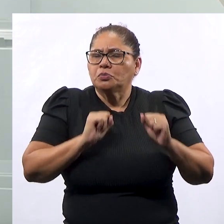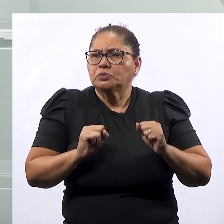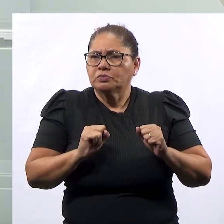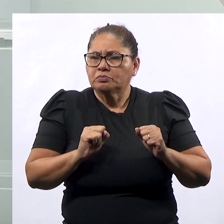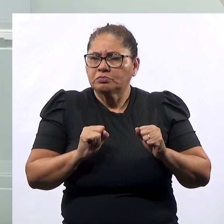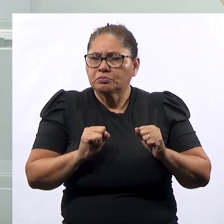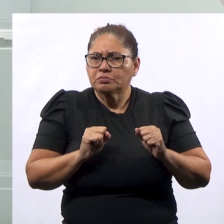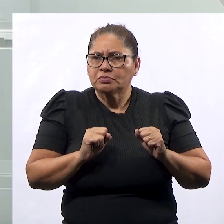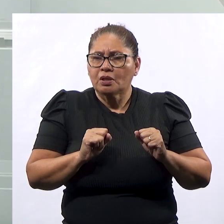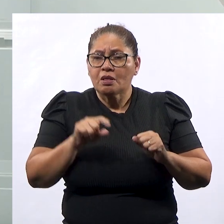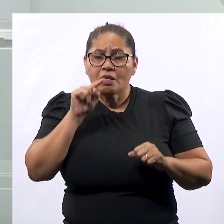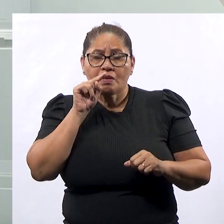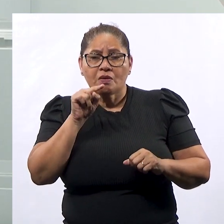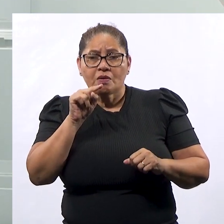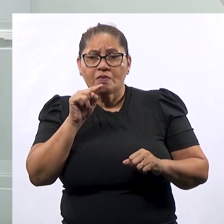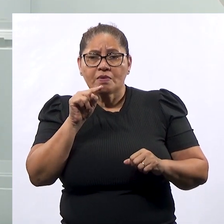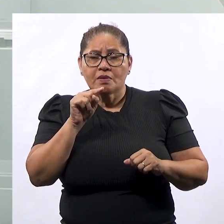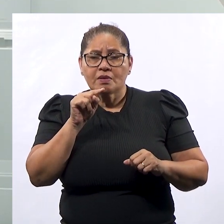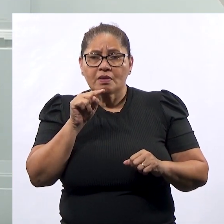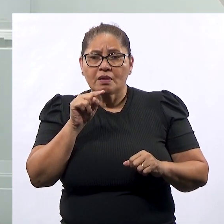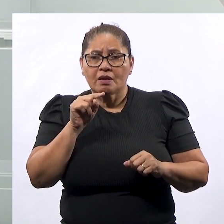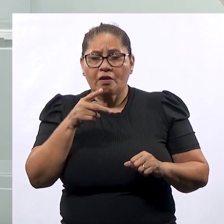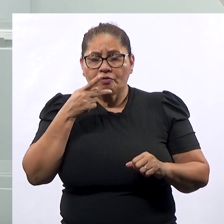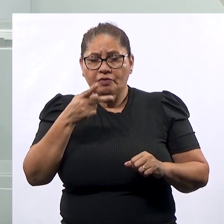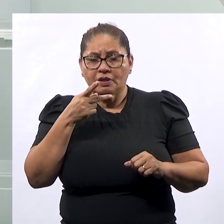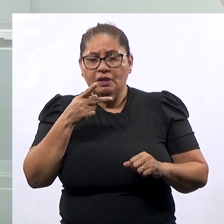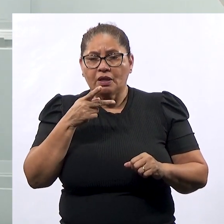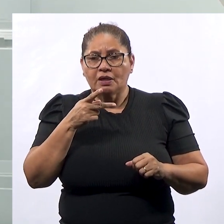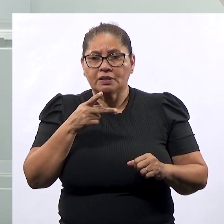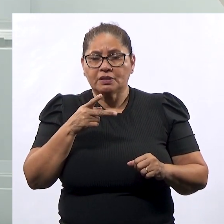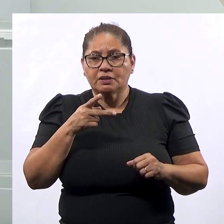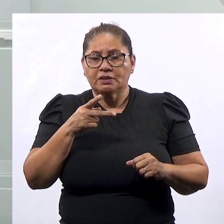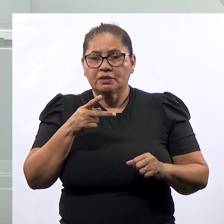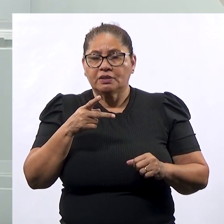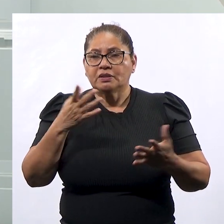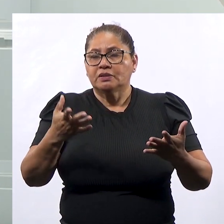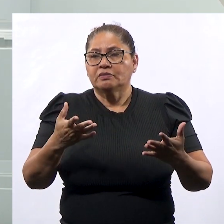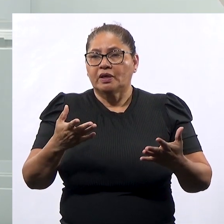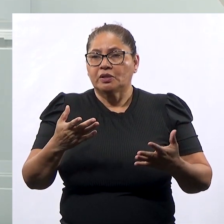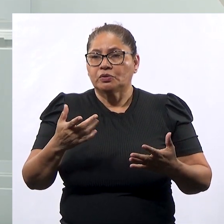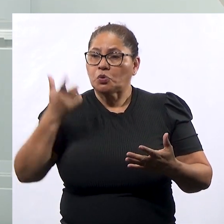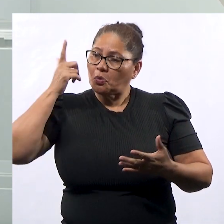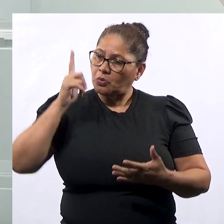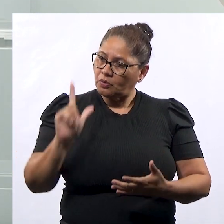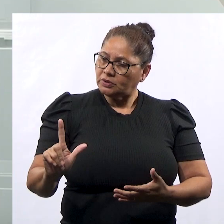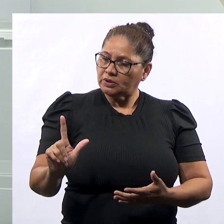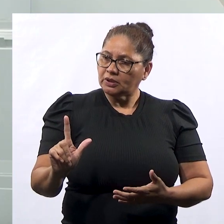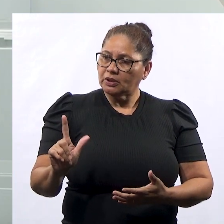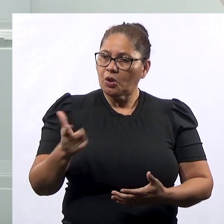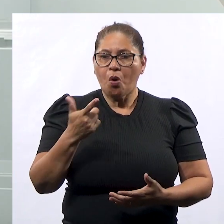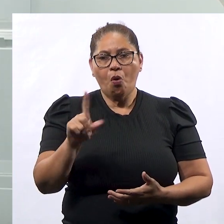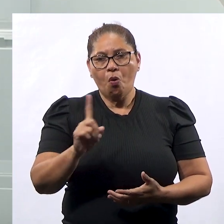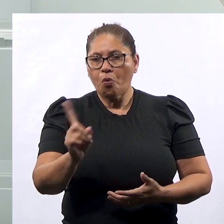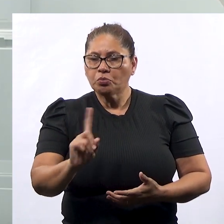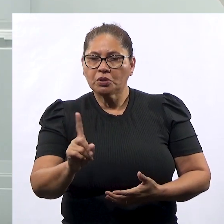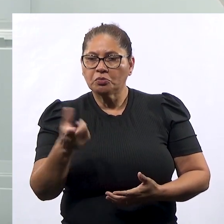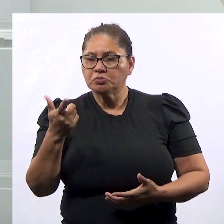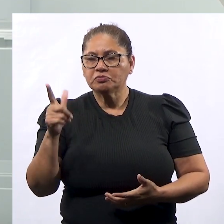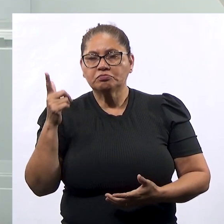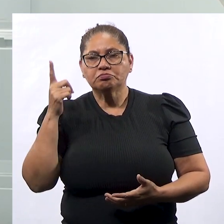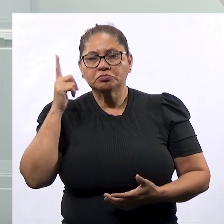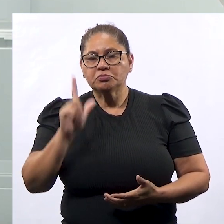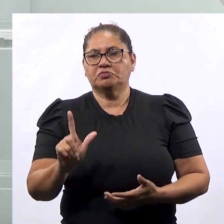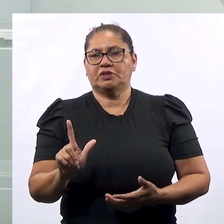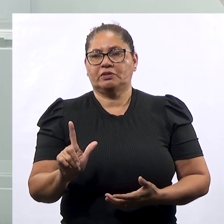esse? É mais do que o poder de você determinar se vai ser aprovado ou se vai ser reprovado, porque esse também é um